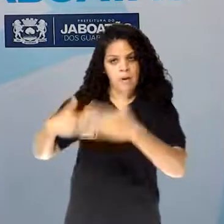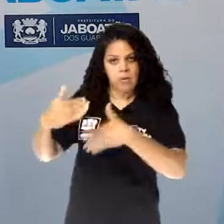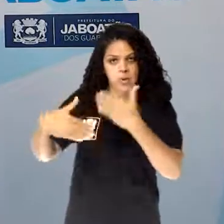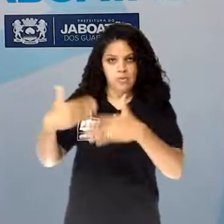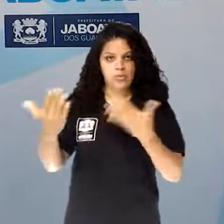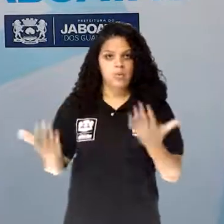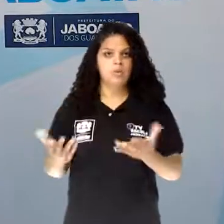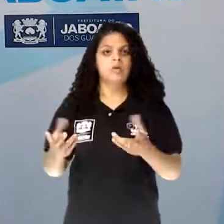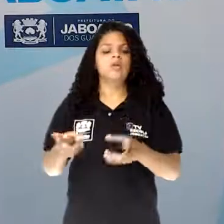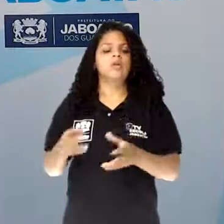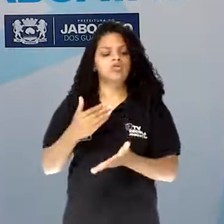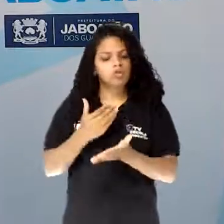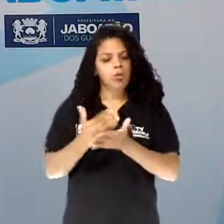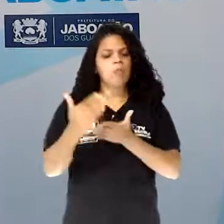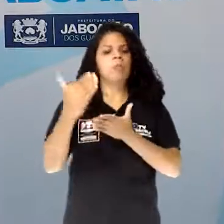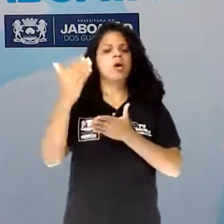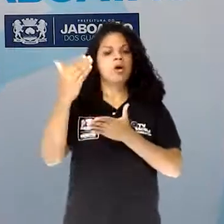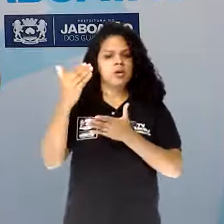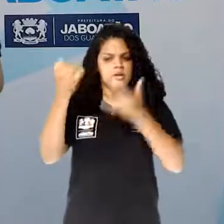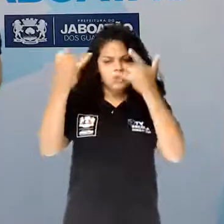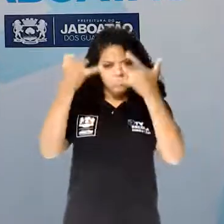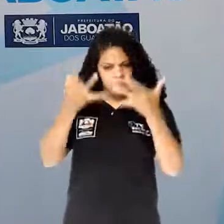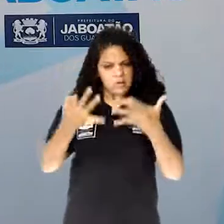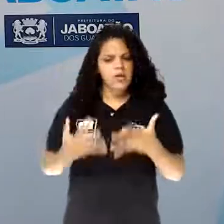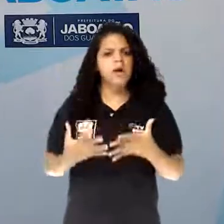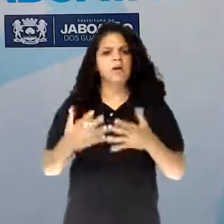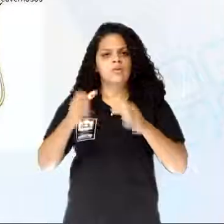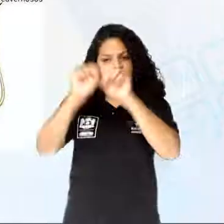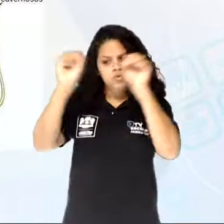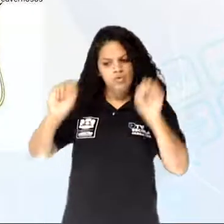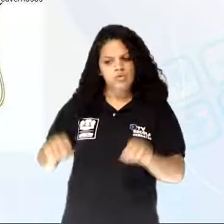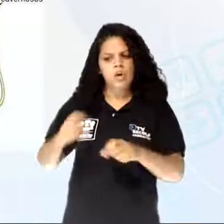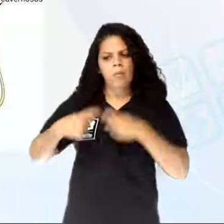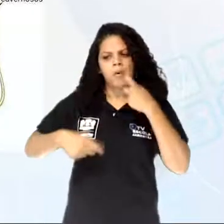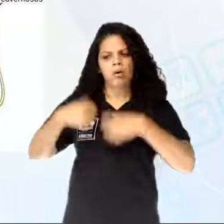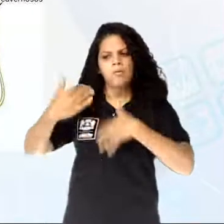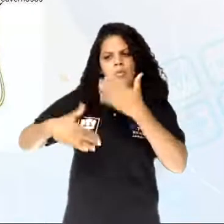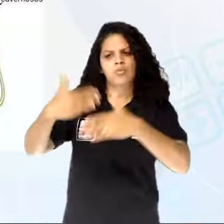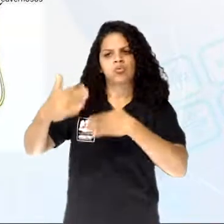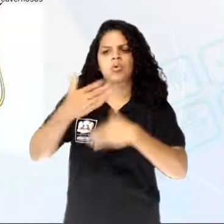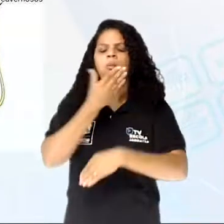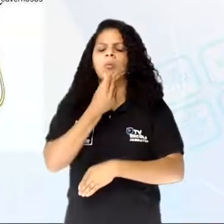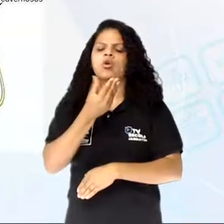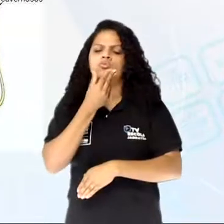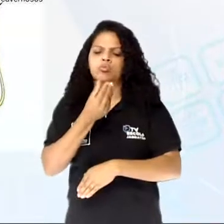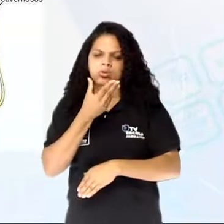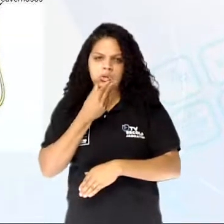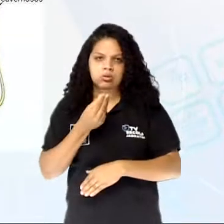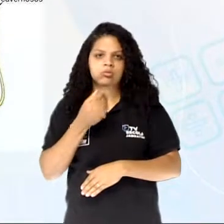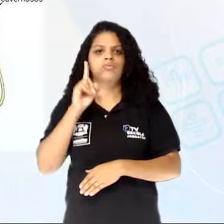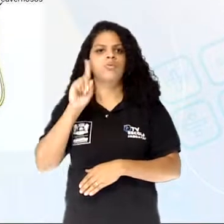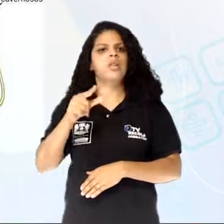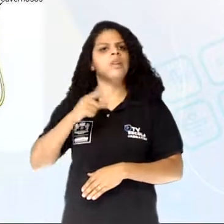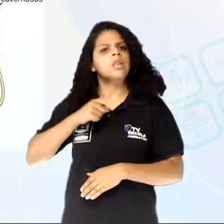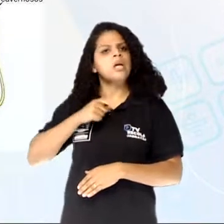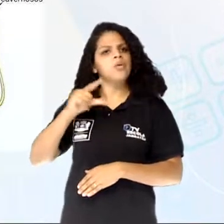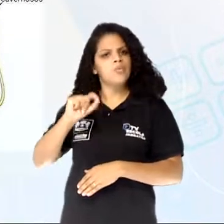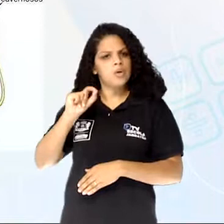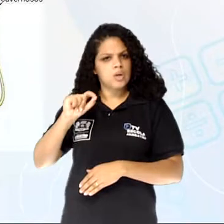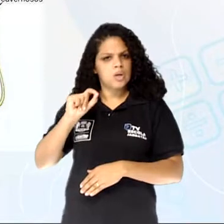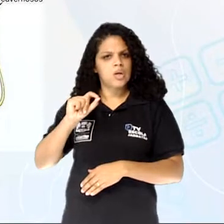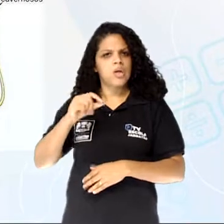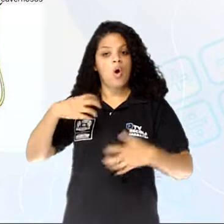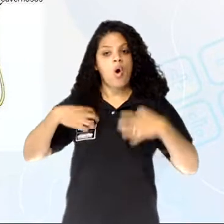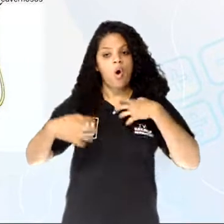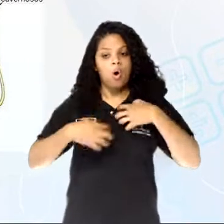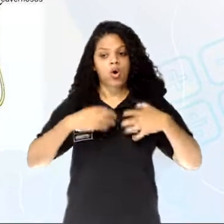do sistema reprodutor masculino. O sistema reprodutor masculino, ele vai ter aí órgãos externos